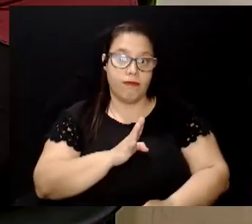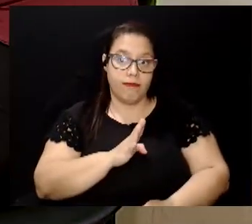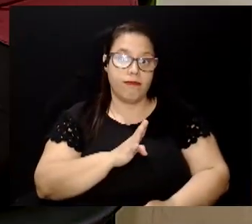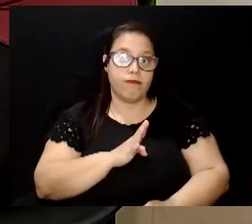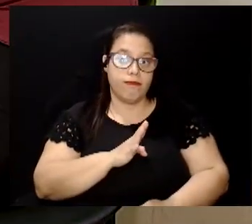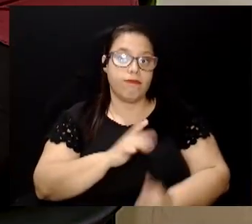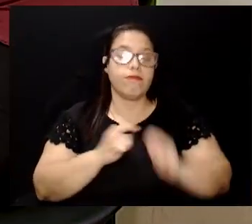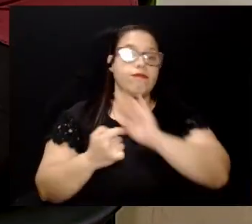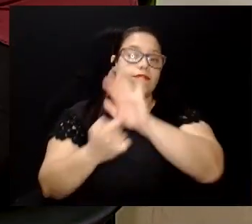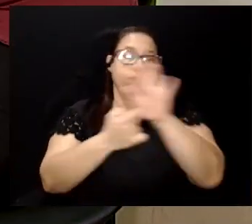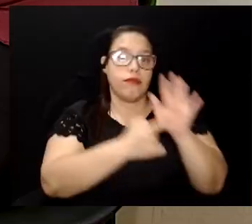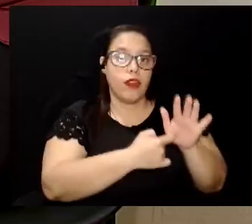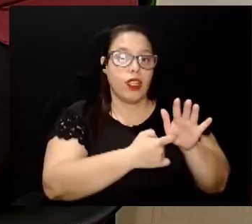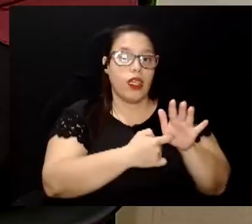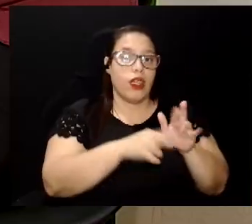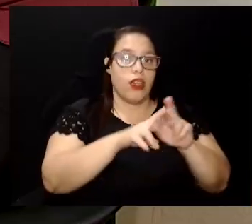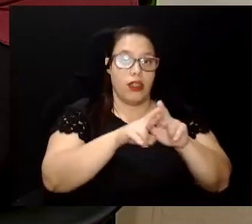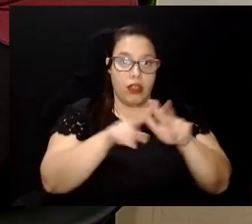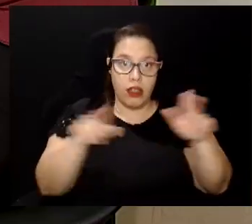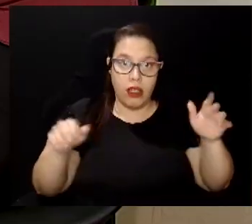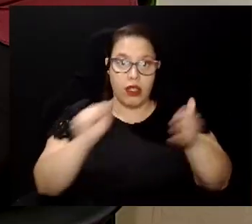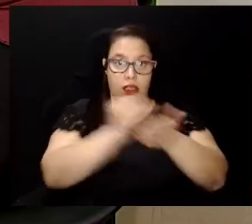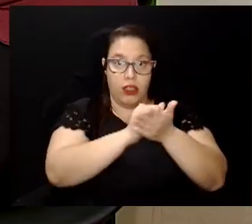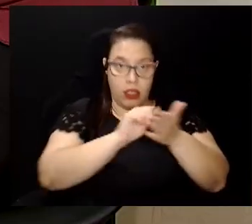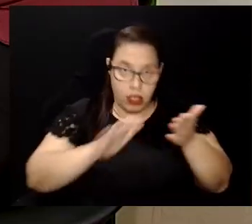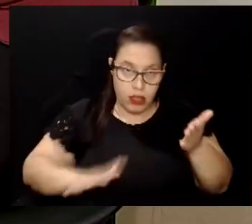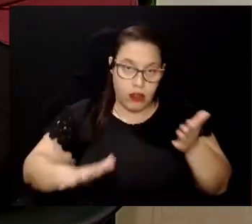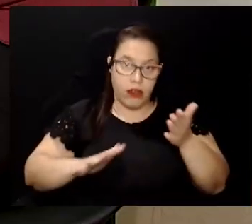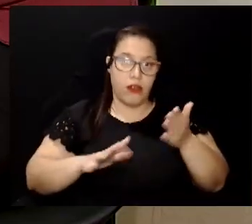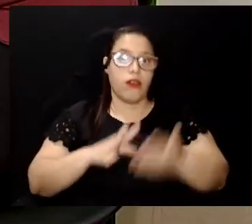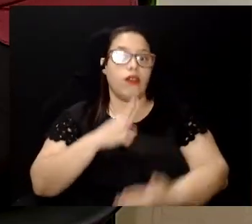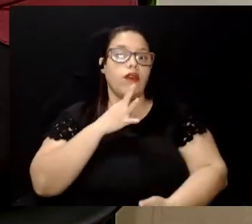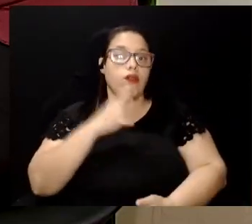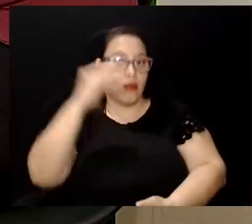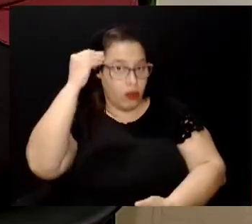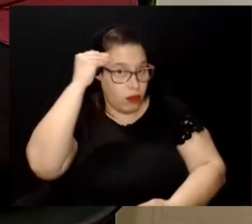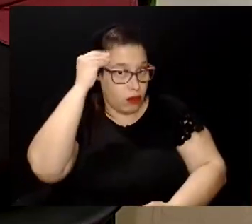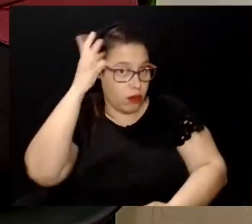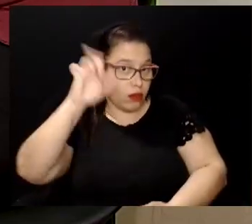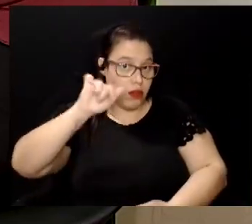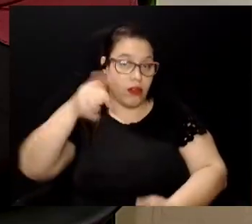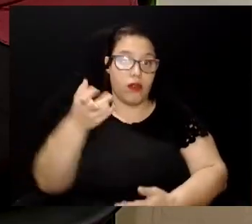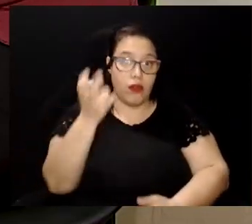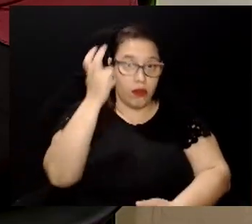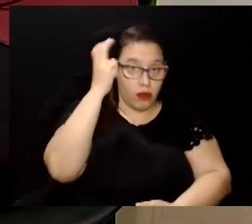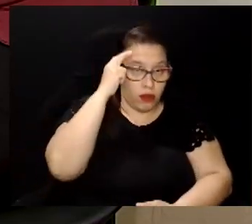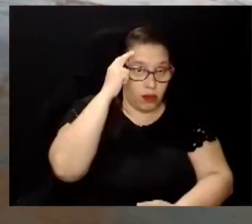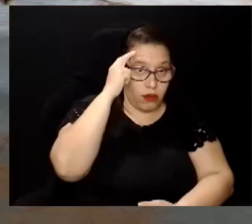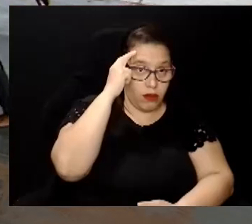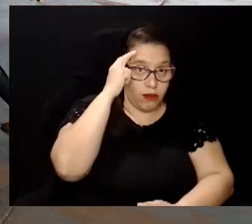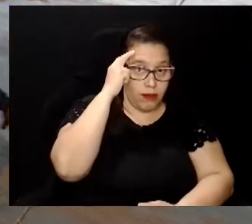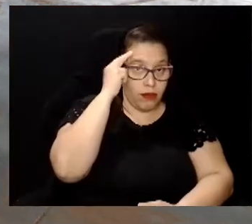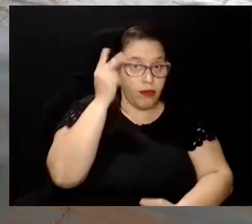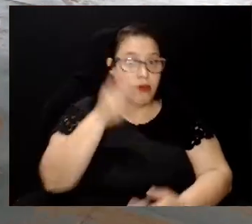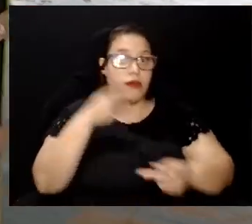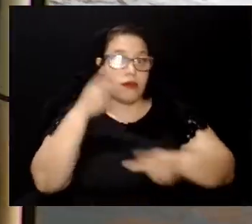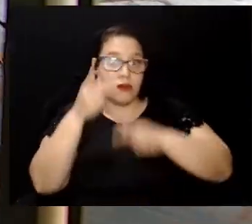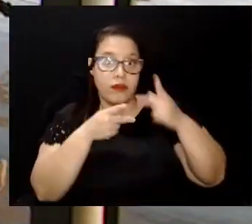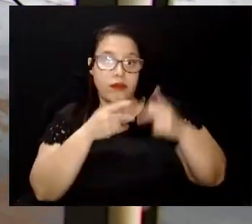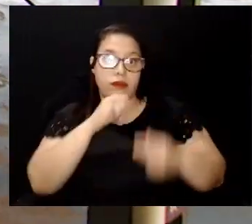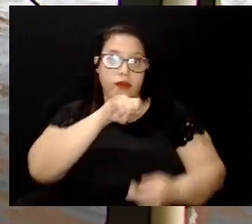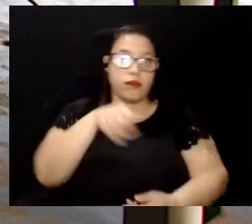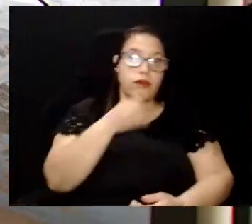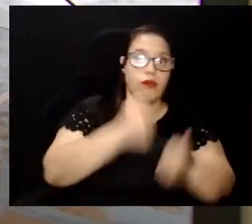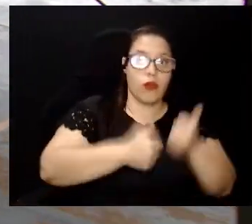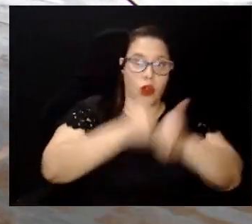diversas atividades, conhecimento de outras culturas. Aí a gente fala muito, a gente aproveita o futebol, por exemplo, para falar muito